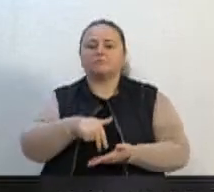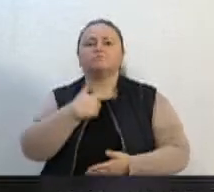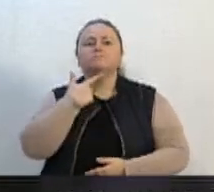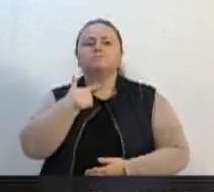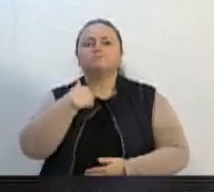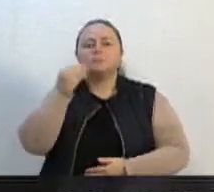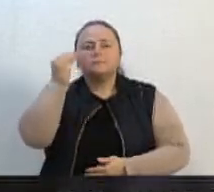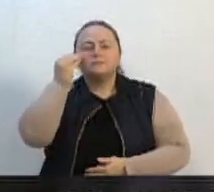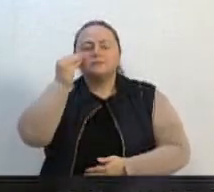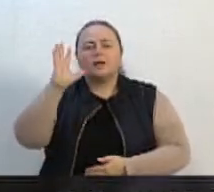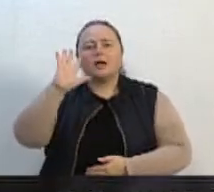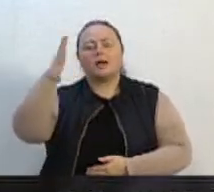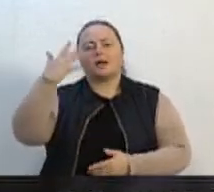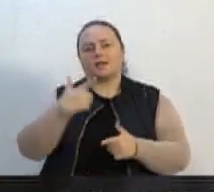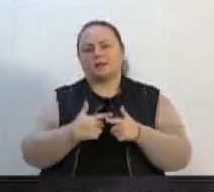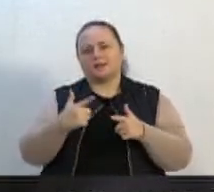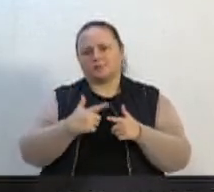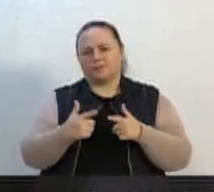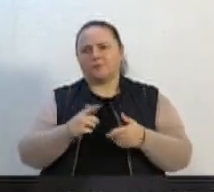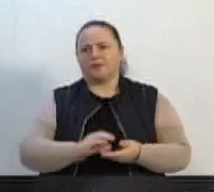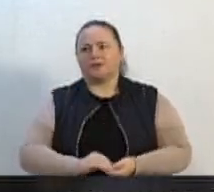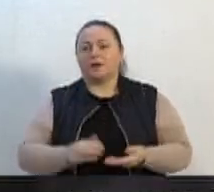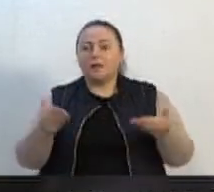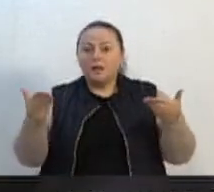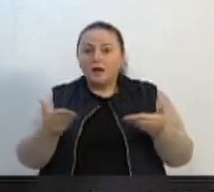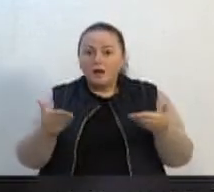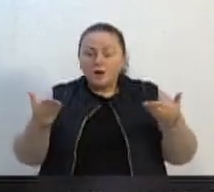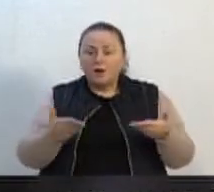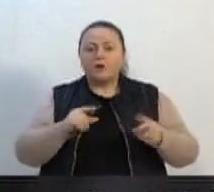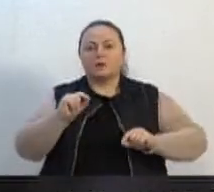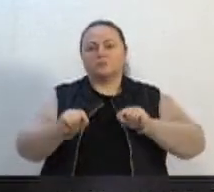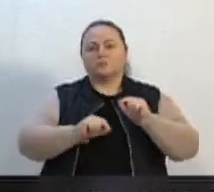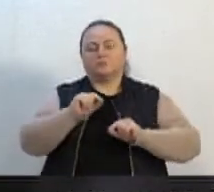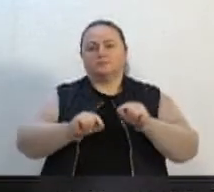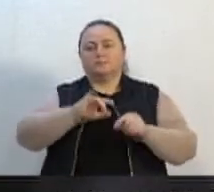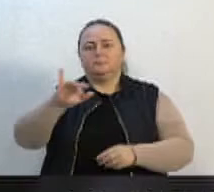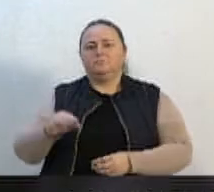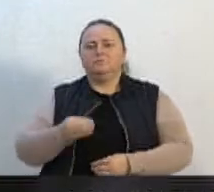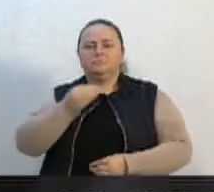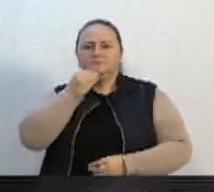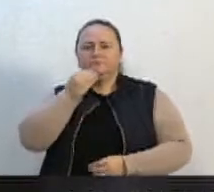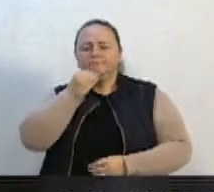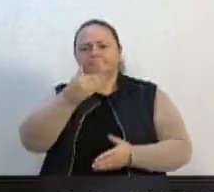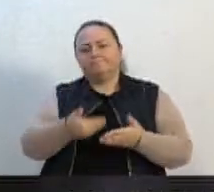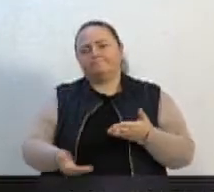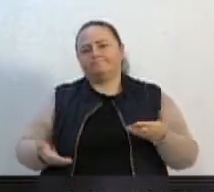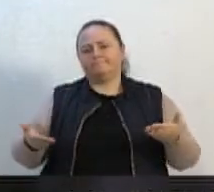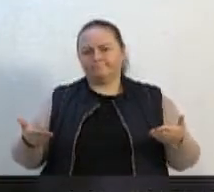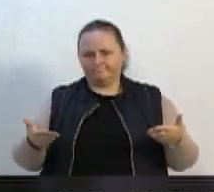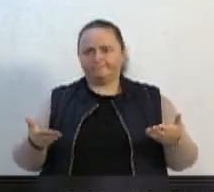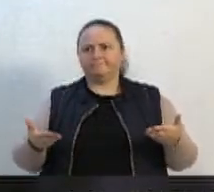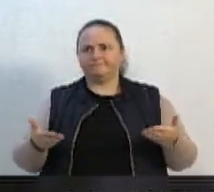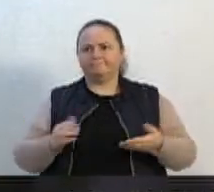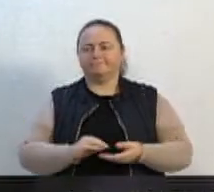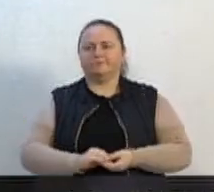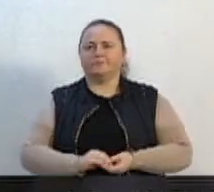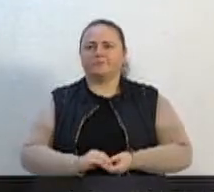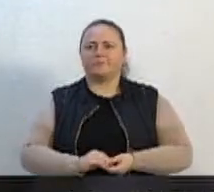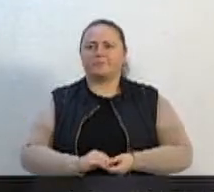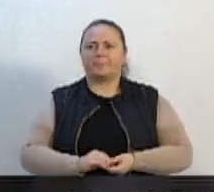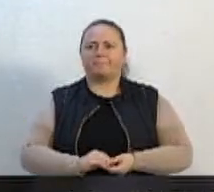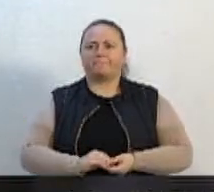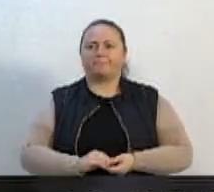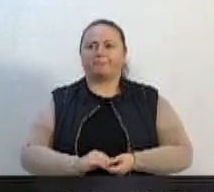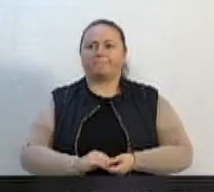digo. A única certeza nesse momento que a gente tem é que a gente ganhou uma grande oportunidade da cidade de Blumenau, até pelo menos no final desse ano, e a